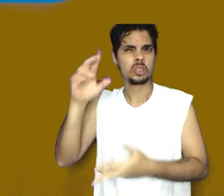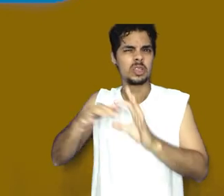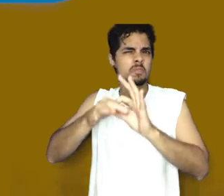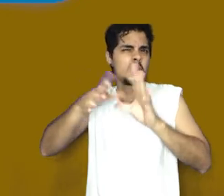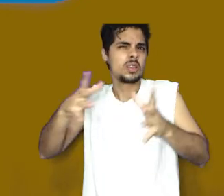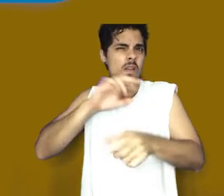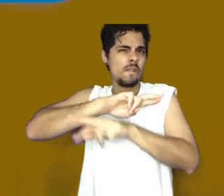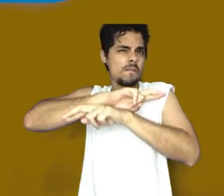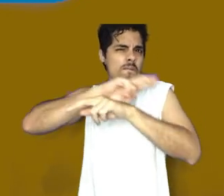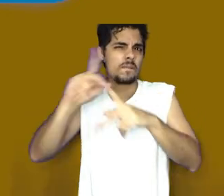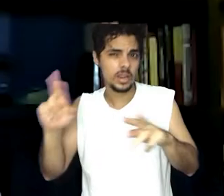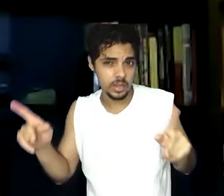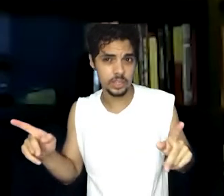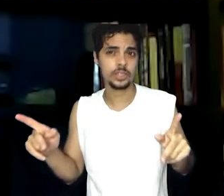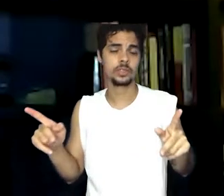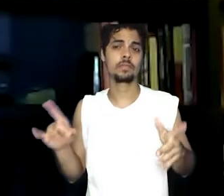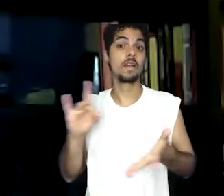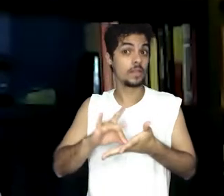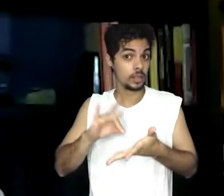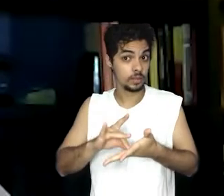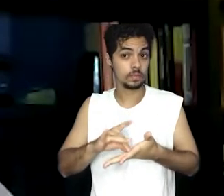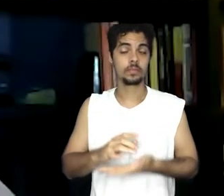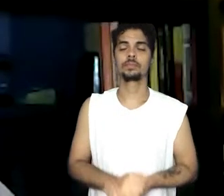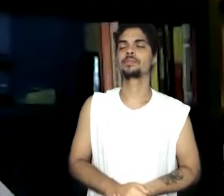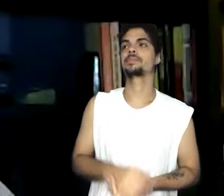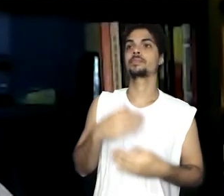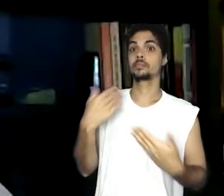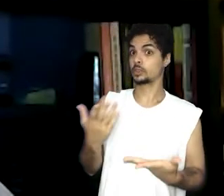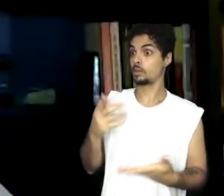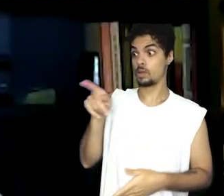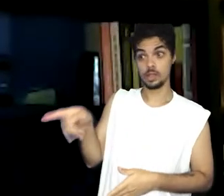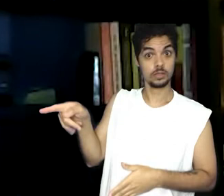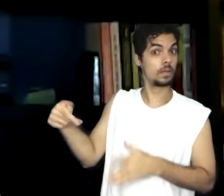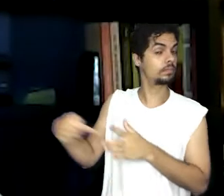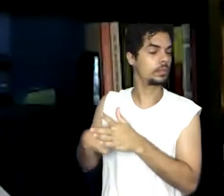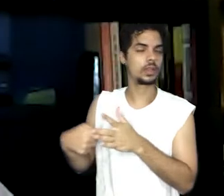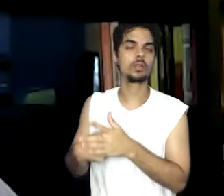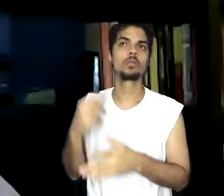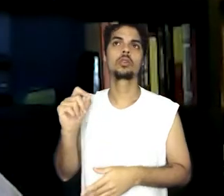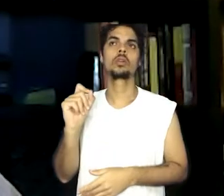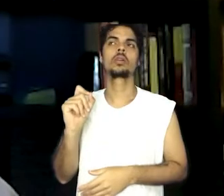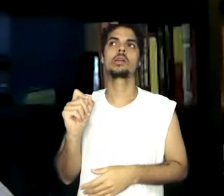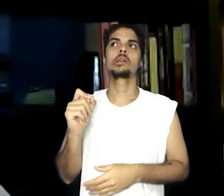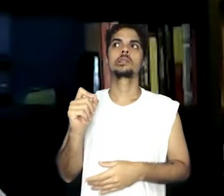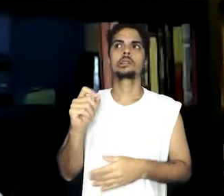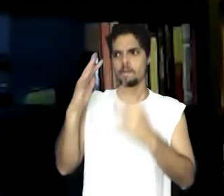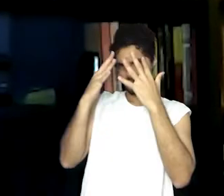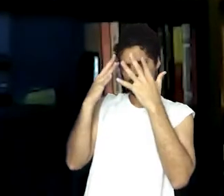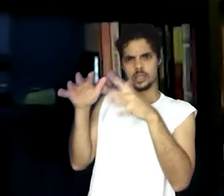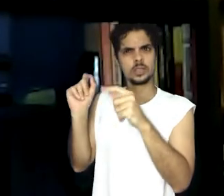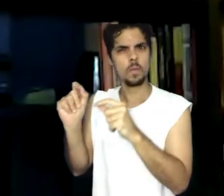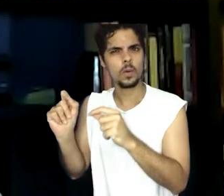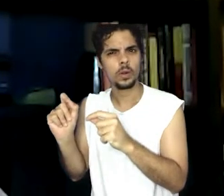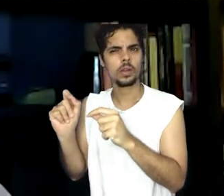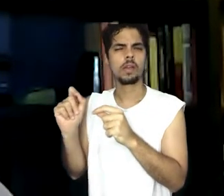por roubo essa pergunta interessante chama atenção a força do dia 7 de setembro de